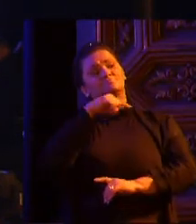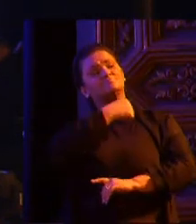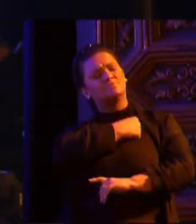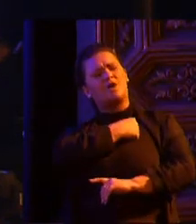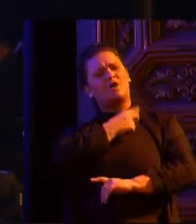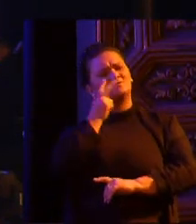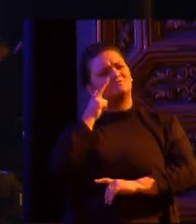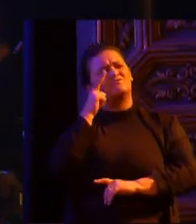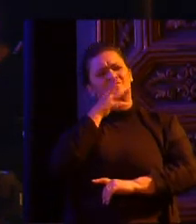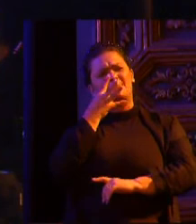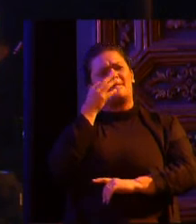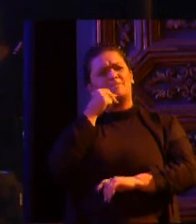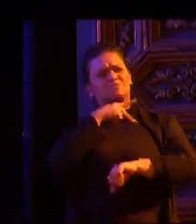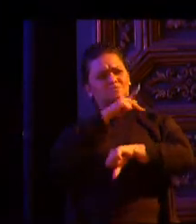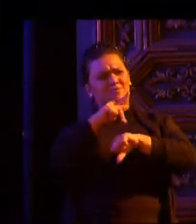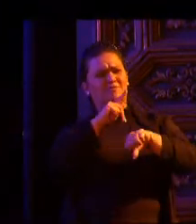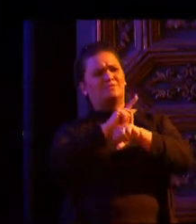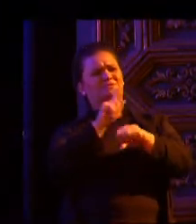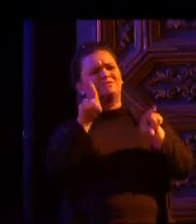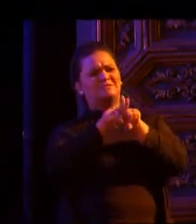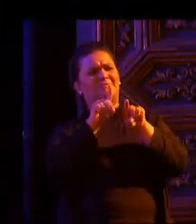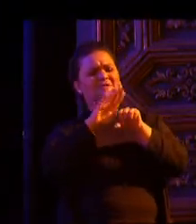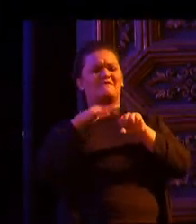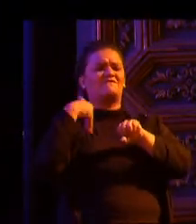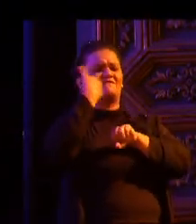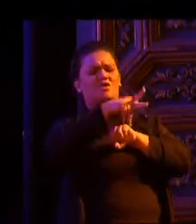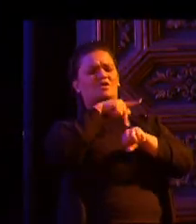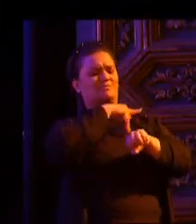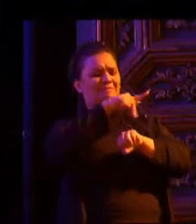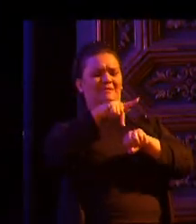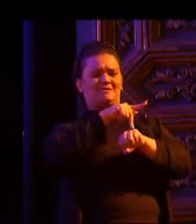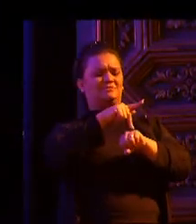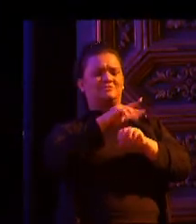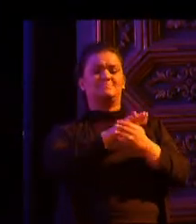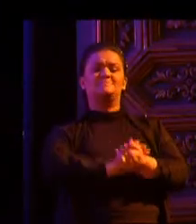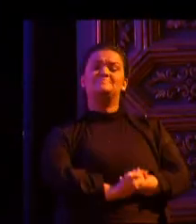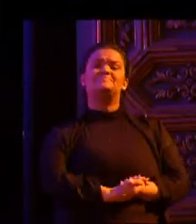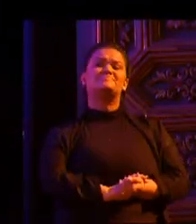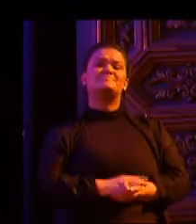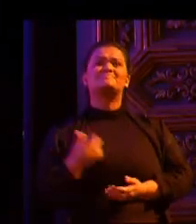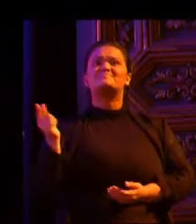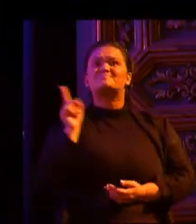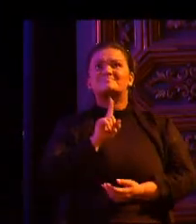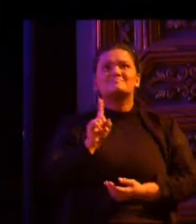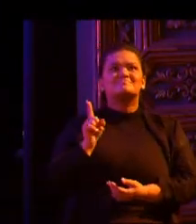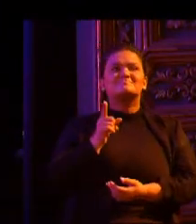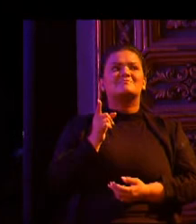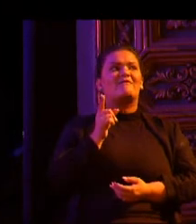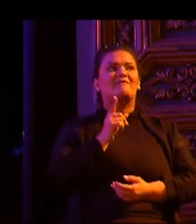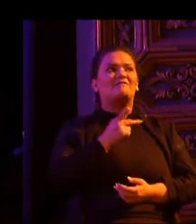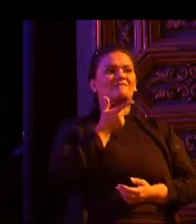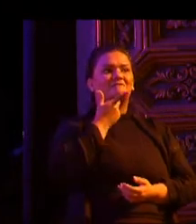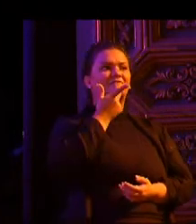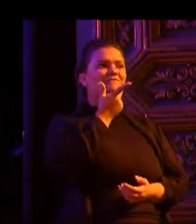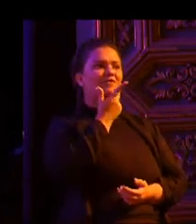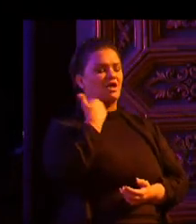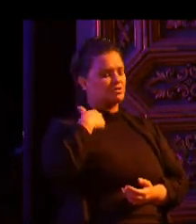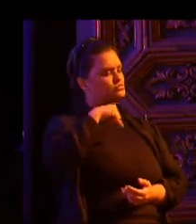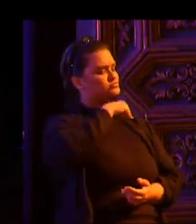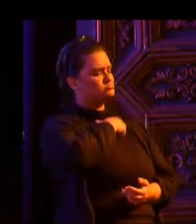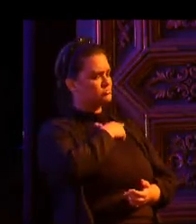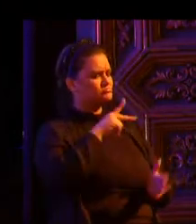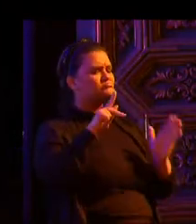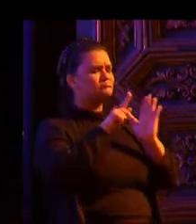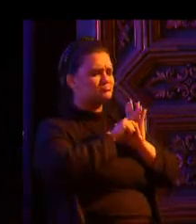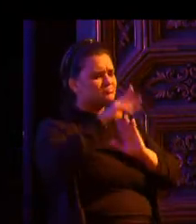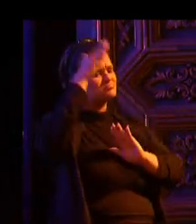várias premiações nacionais e até internacionais e que não indicam os nossos artistas. E a gente tem